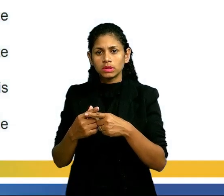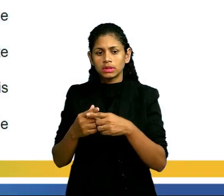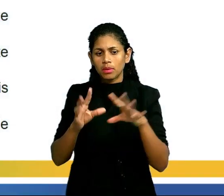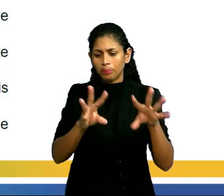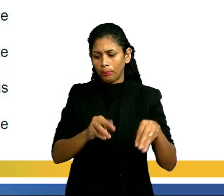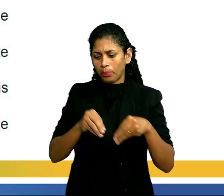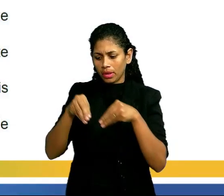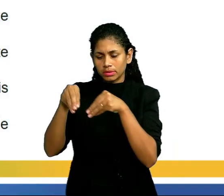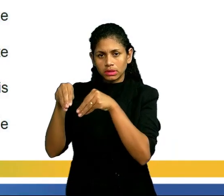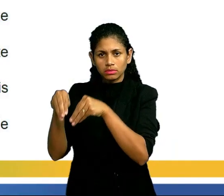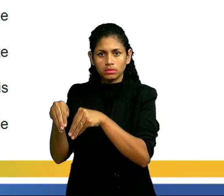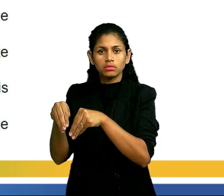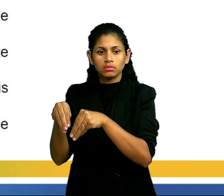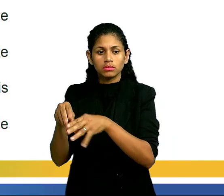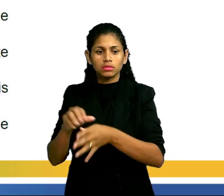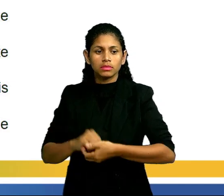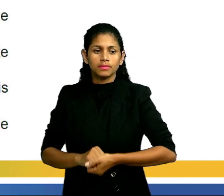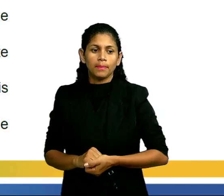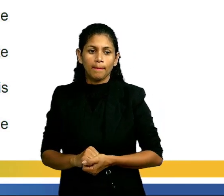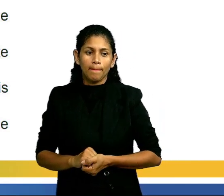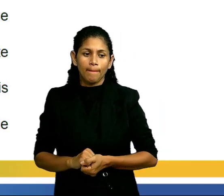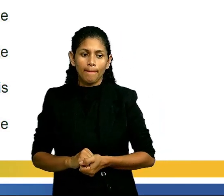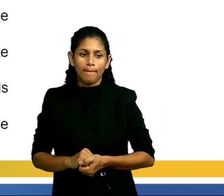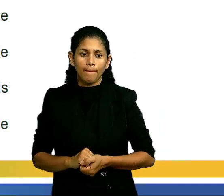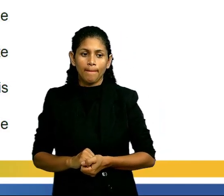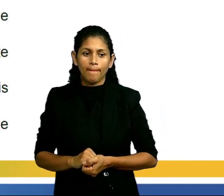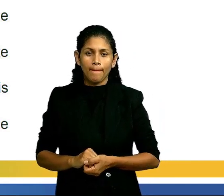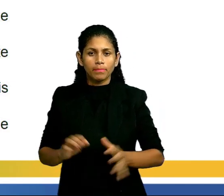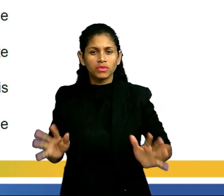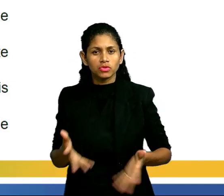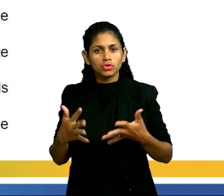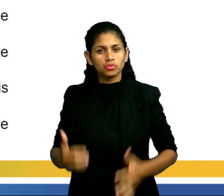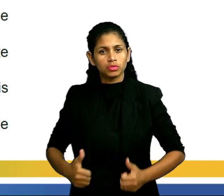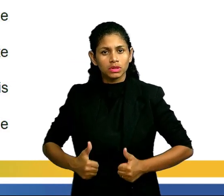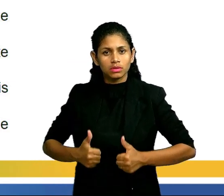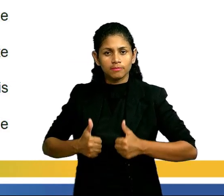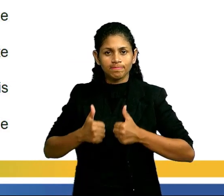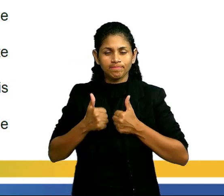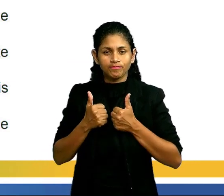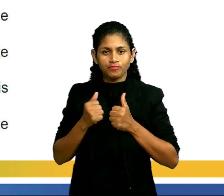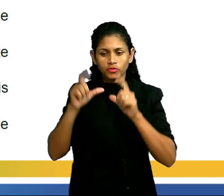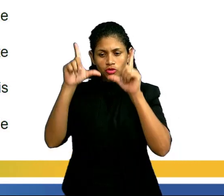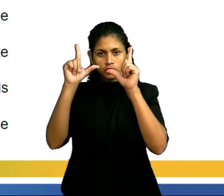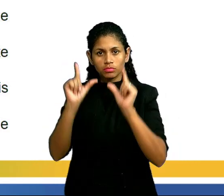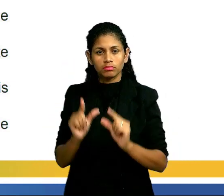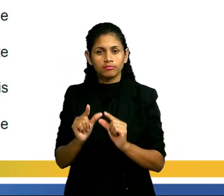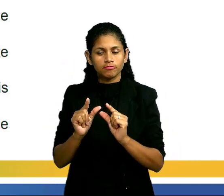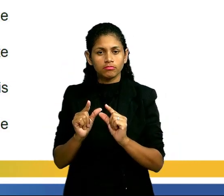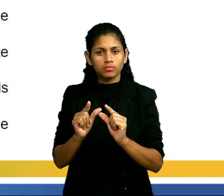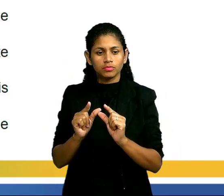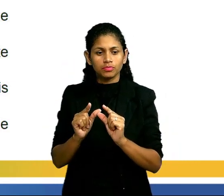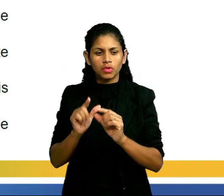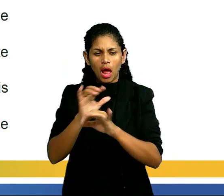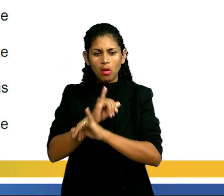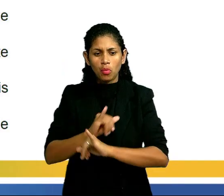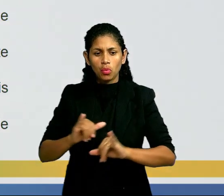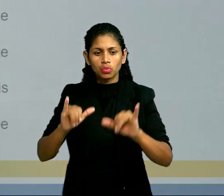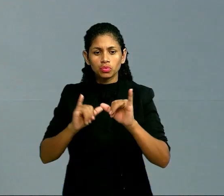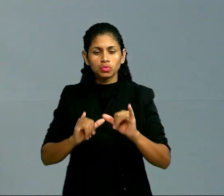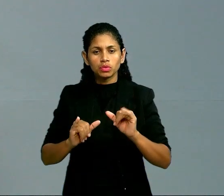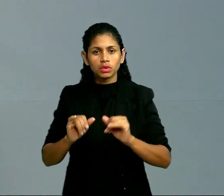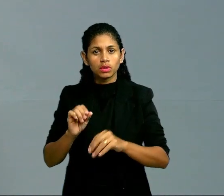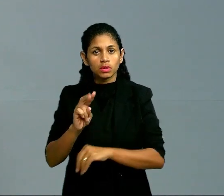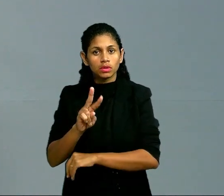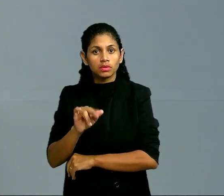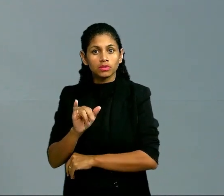já cancelaria essa também. Alternativa E, estimular a imunidade, minimizando a transmissão do vírus por gotículas de saliva. A